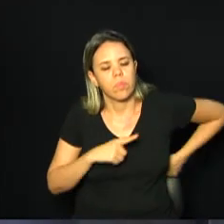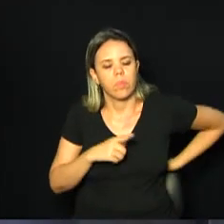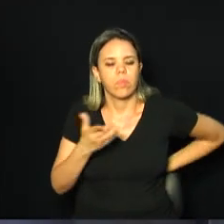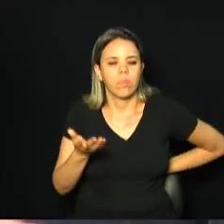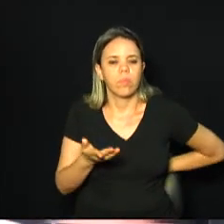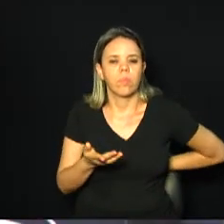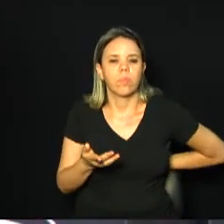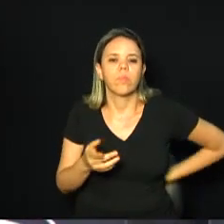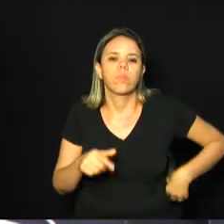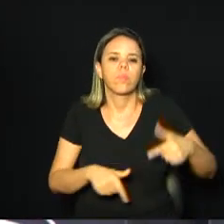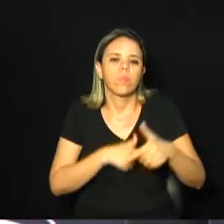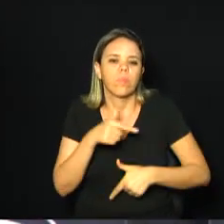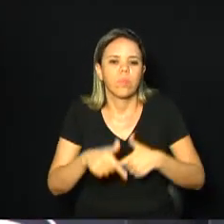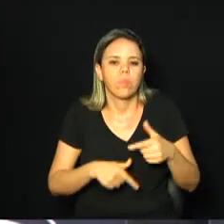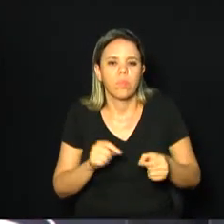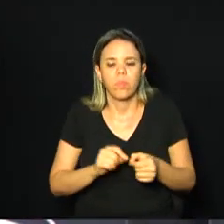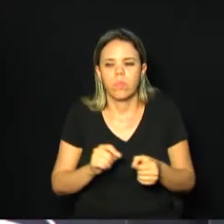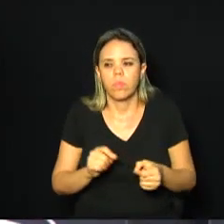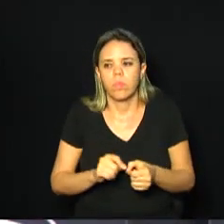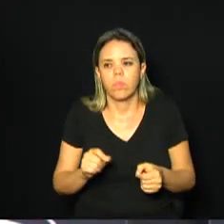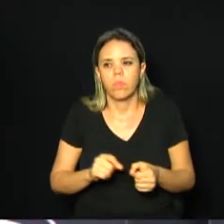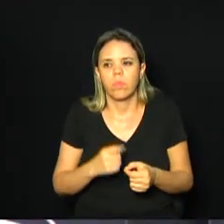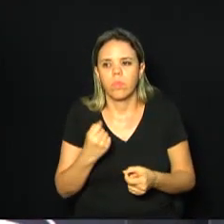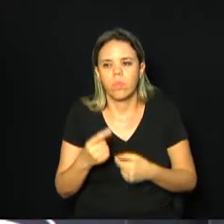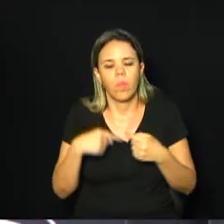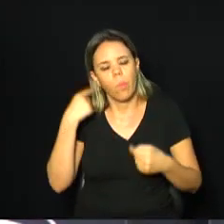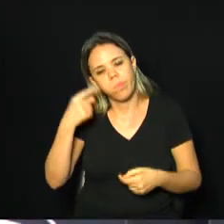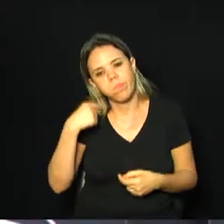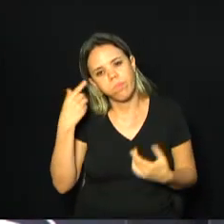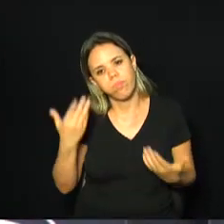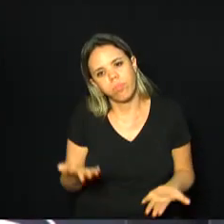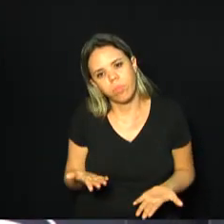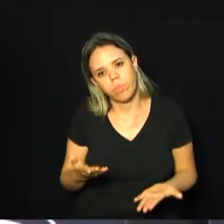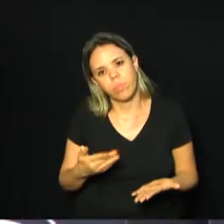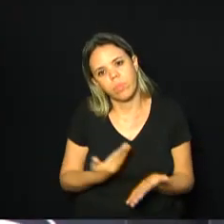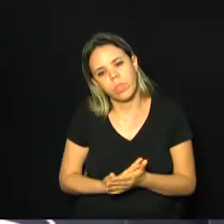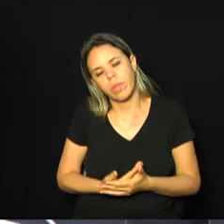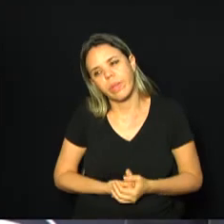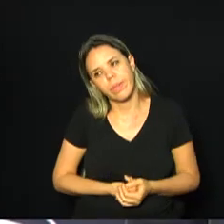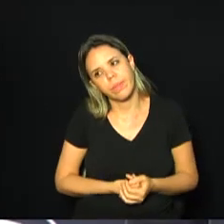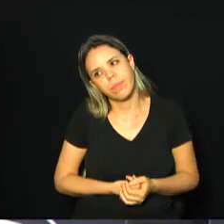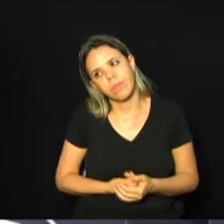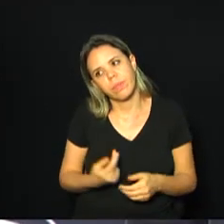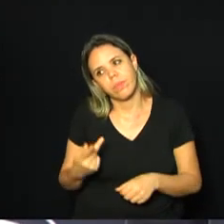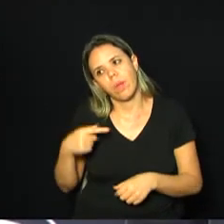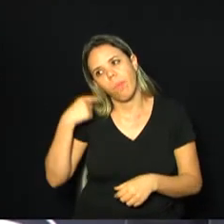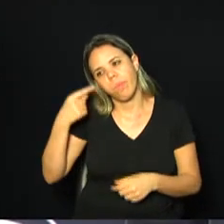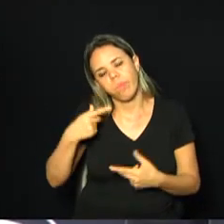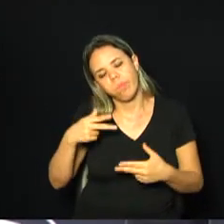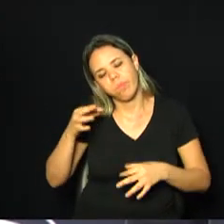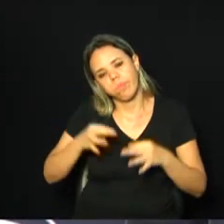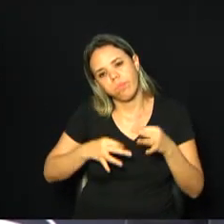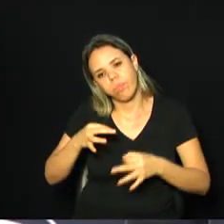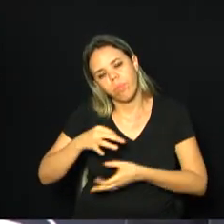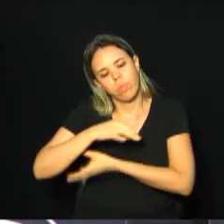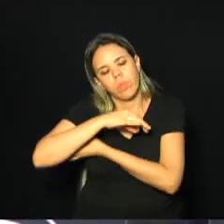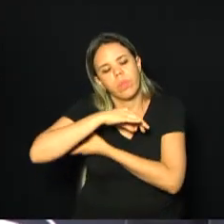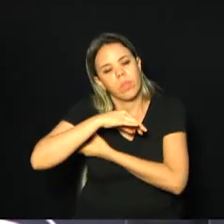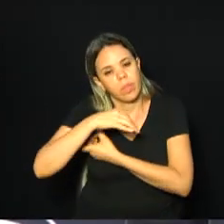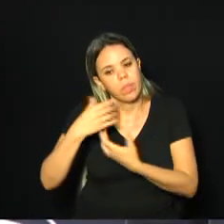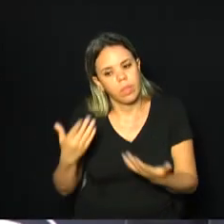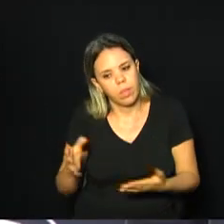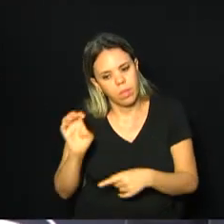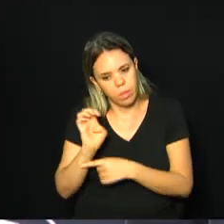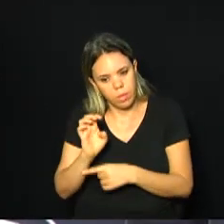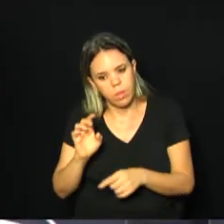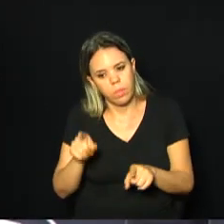alguns trabalhos sendo realizados por alguns advogados ou até procuradores ou defensores do